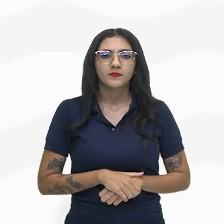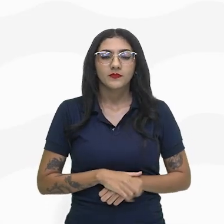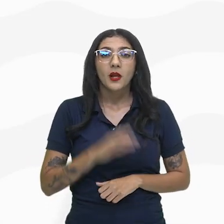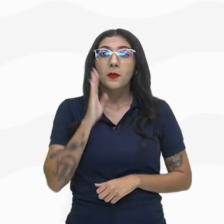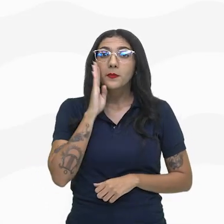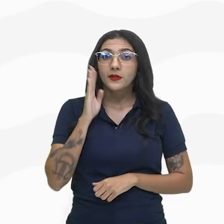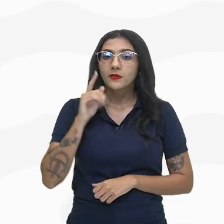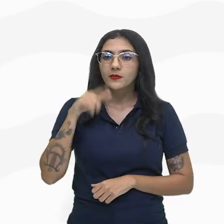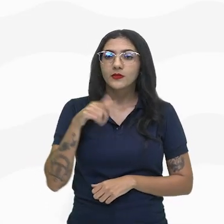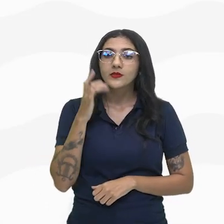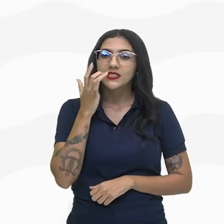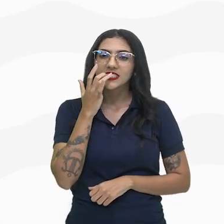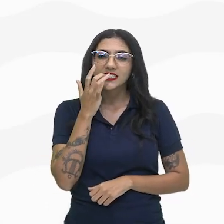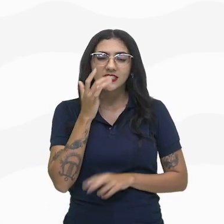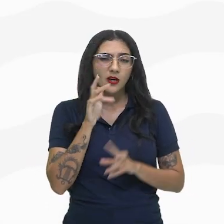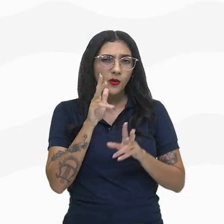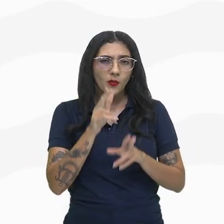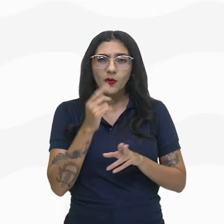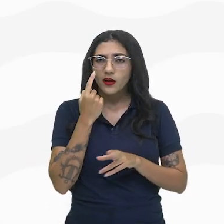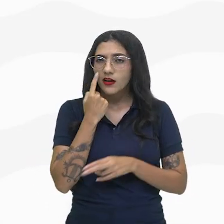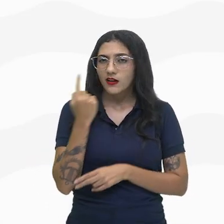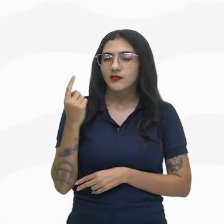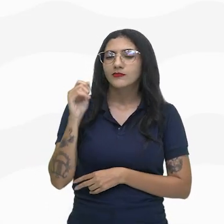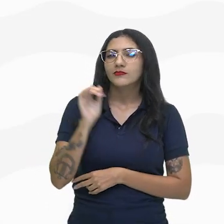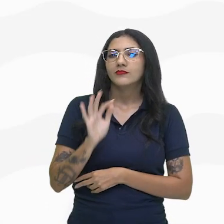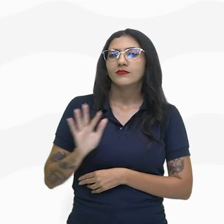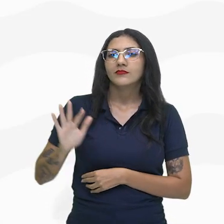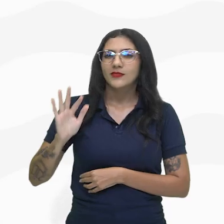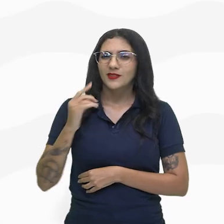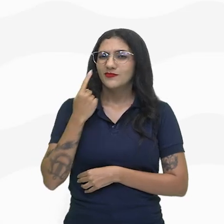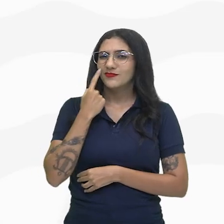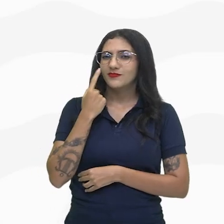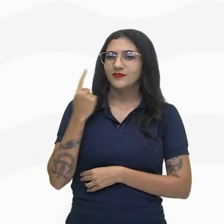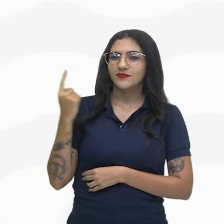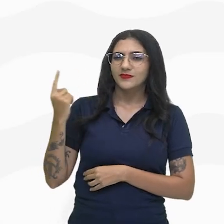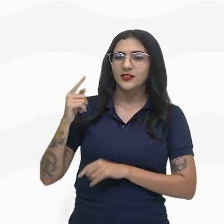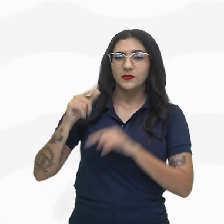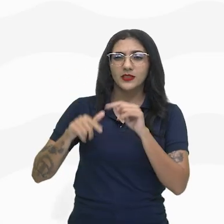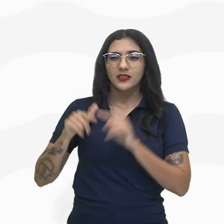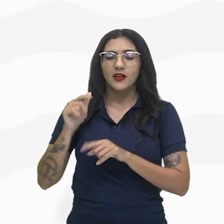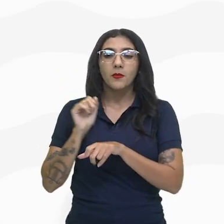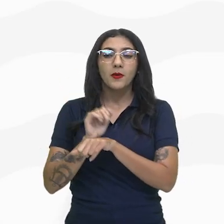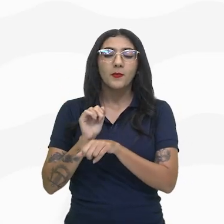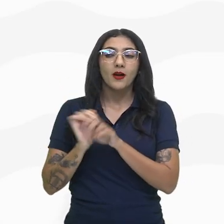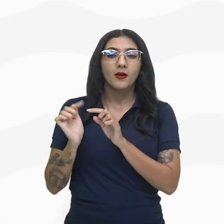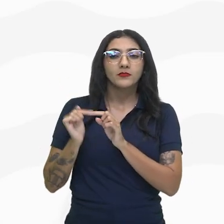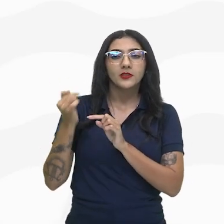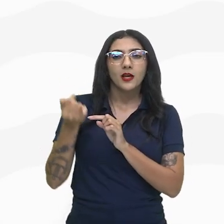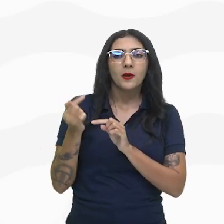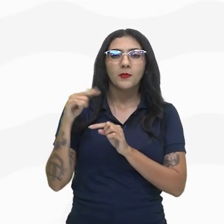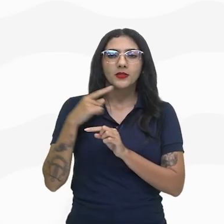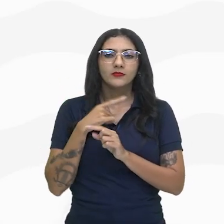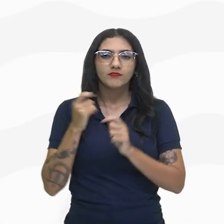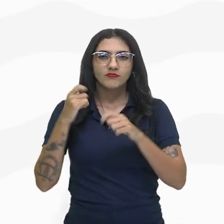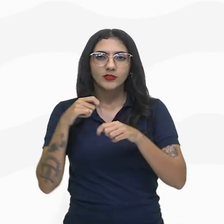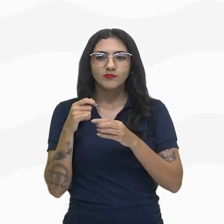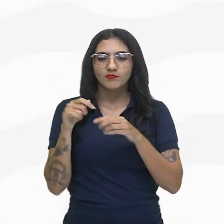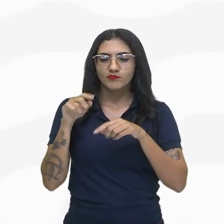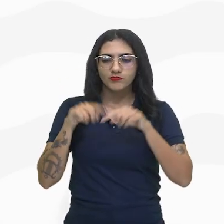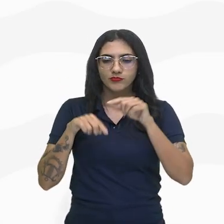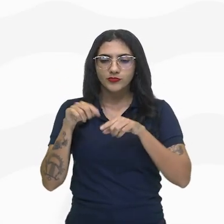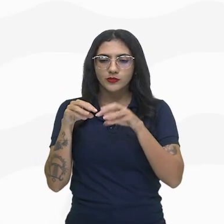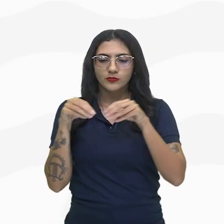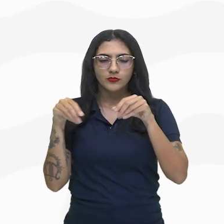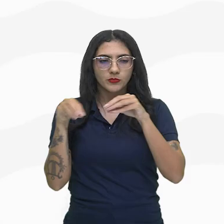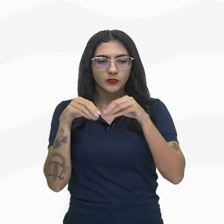Principalmente o plástico, como a gente vê aí na imagem, né? Uma grande pilha de material que será triturado para ser transformado